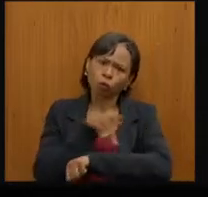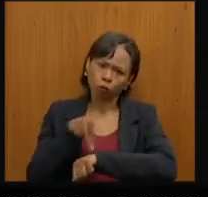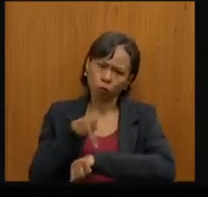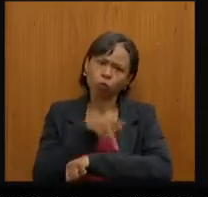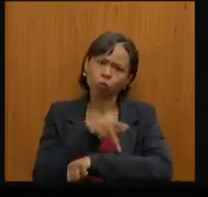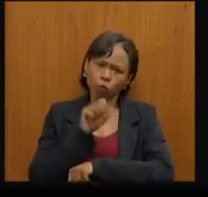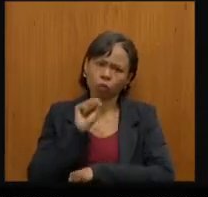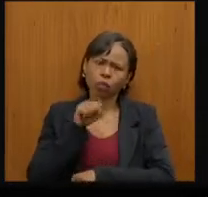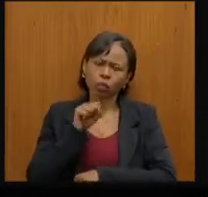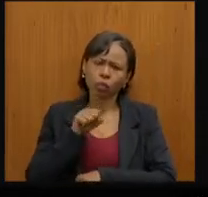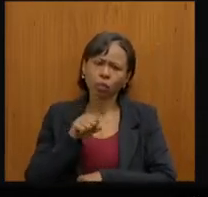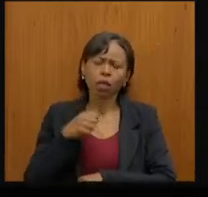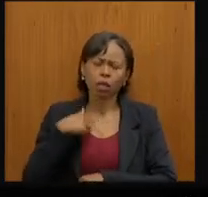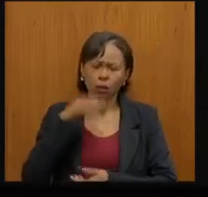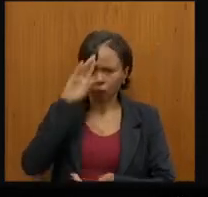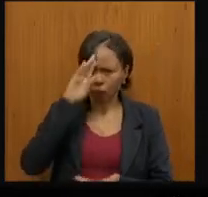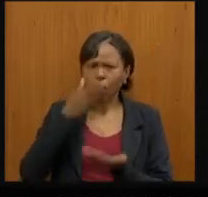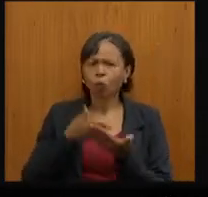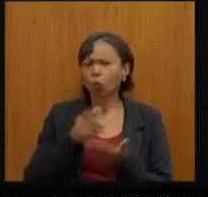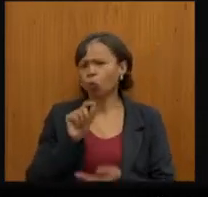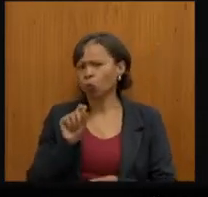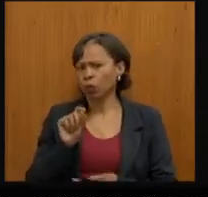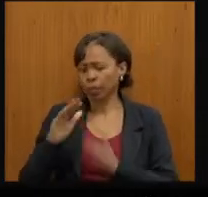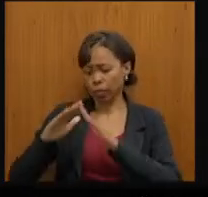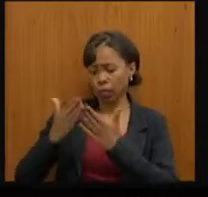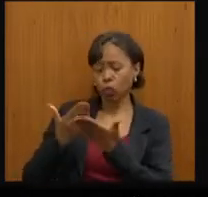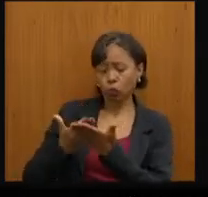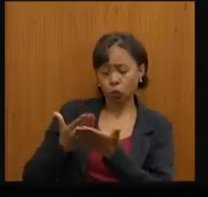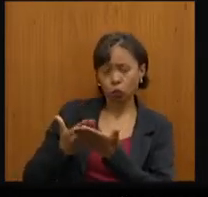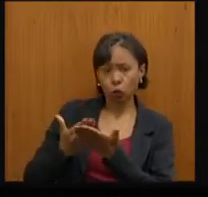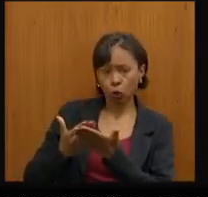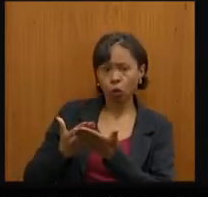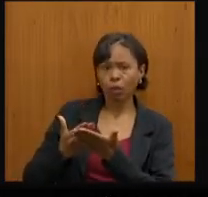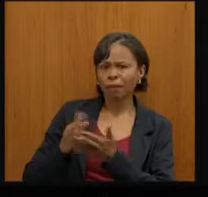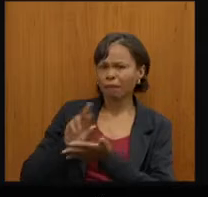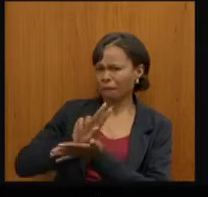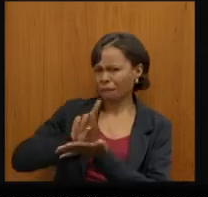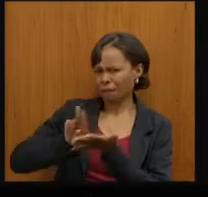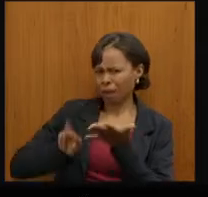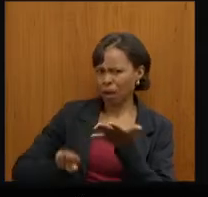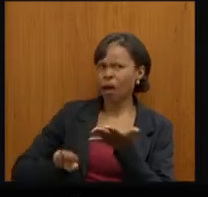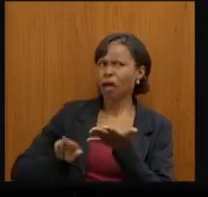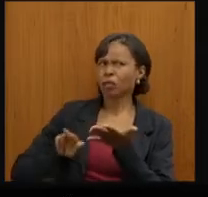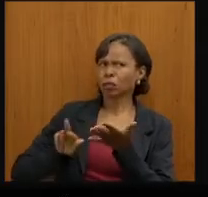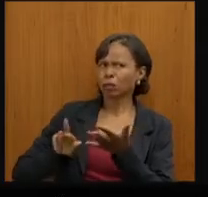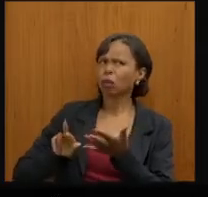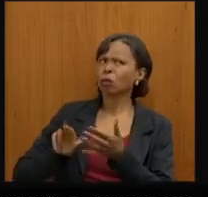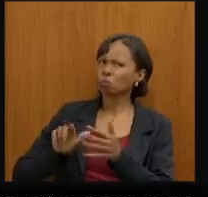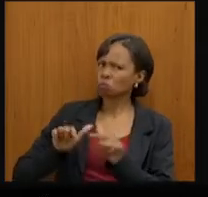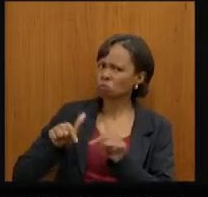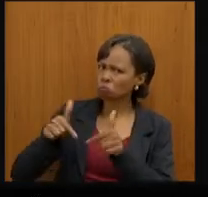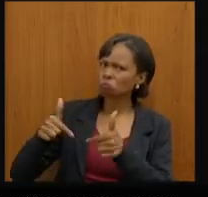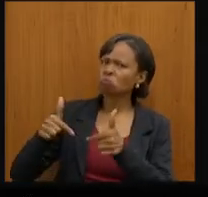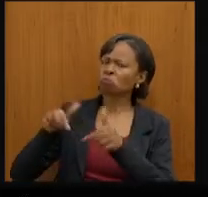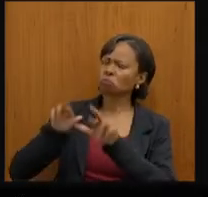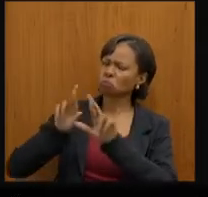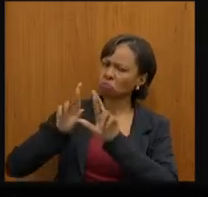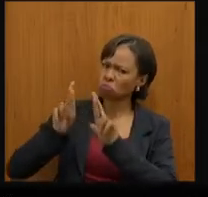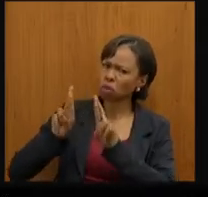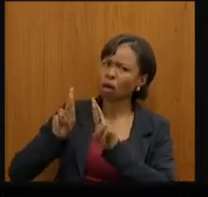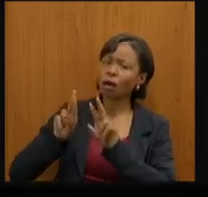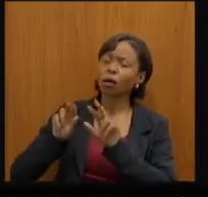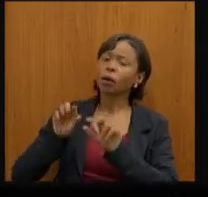professora e eu acredito que a escola tem muitos afazeres é claro que estava colaborar a princesa